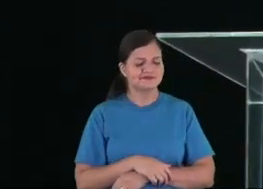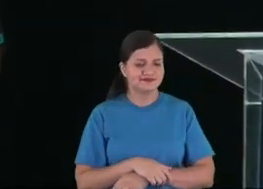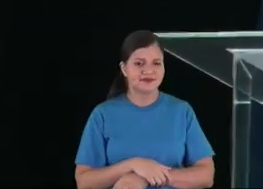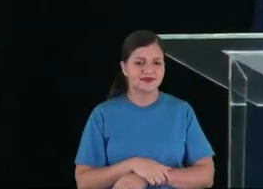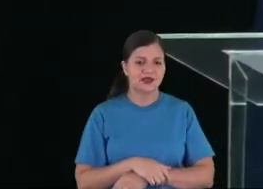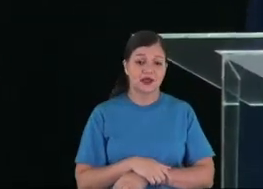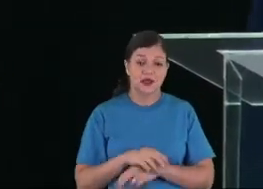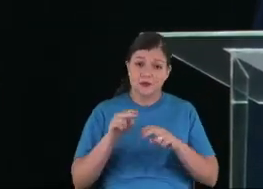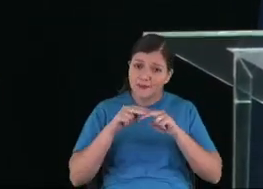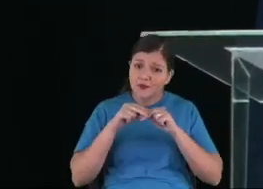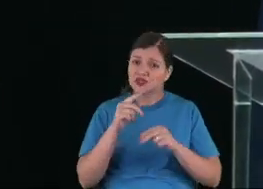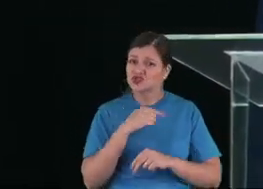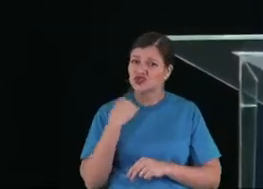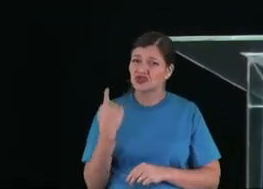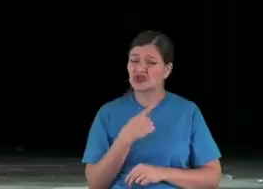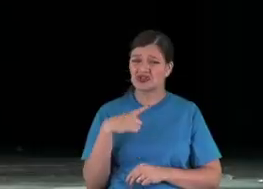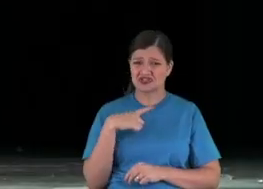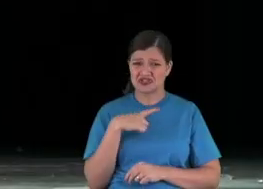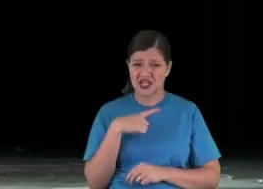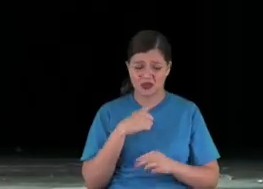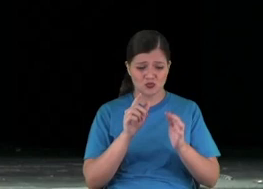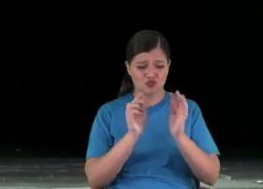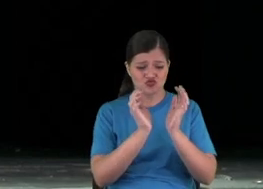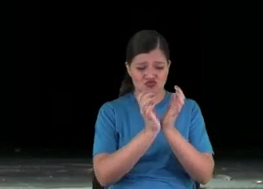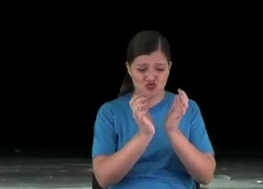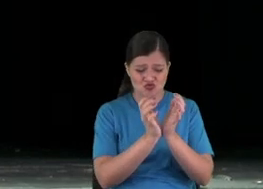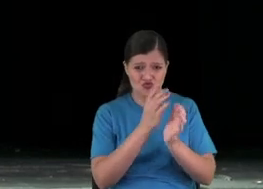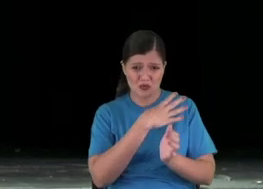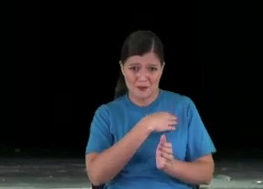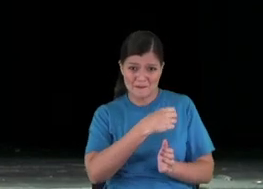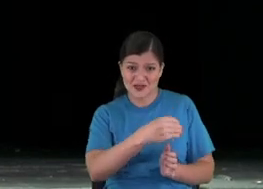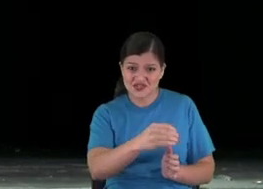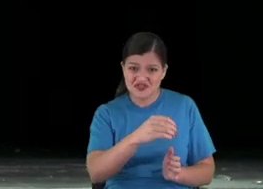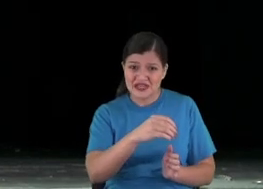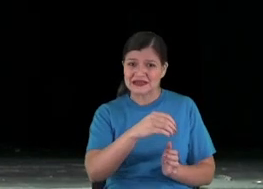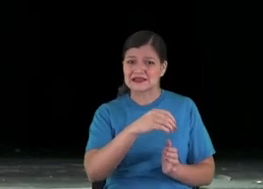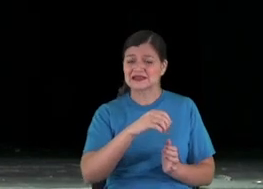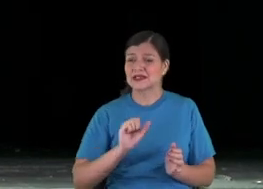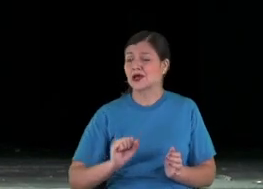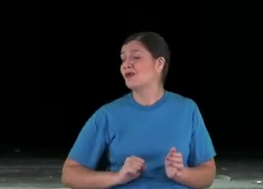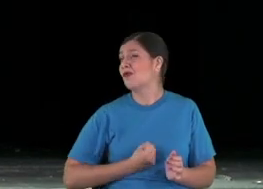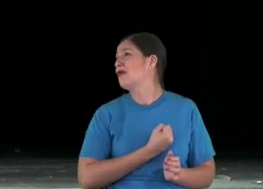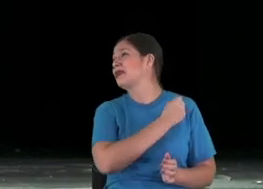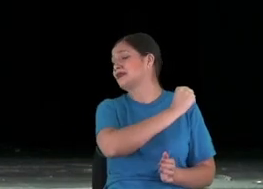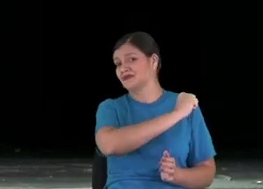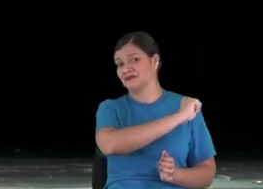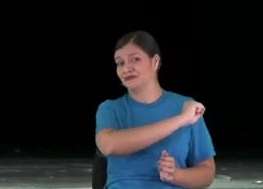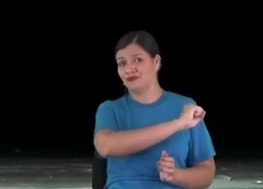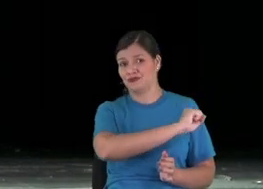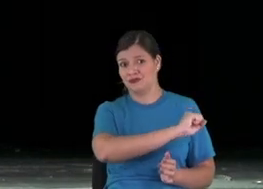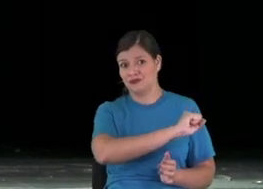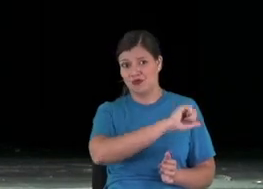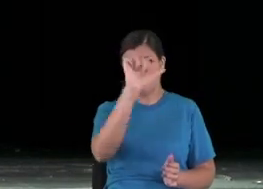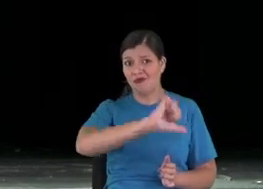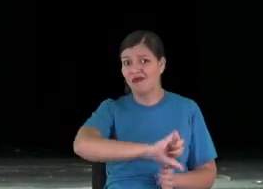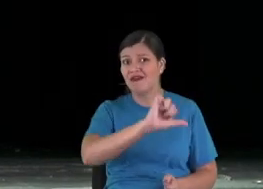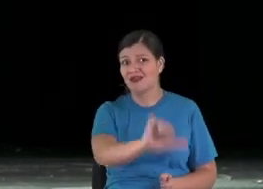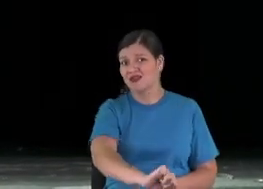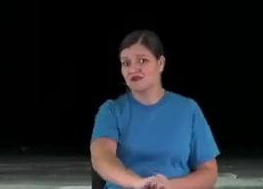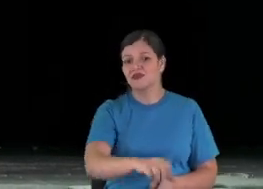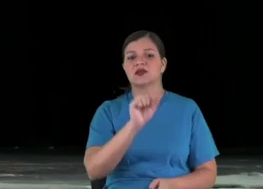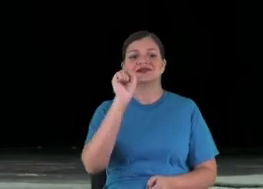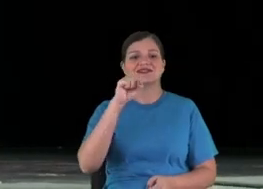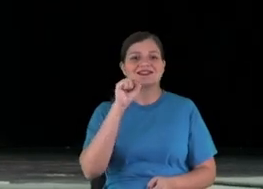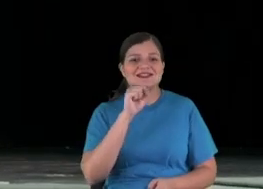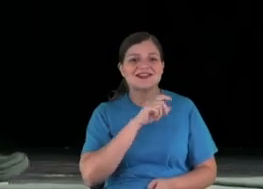E por isso nós estamos com uma geração terrível. Sim, que Paulo já descrevia que seria a geração dos